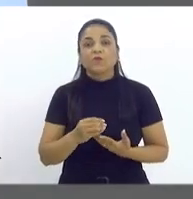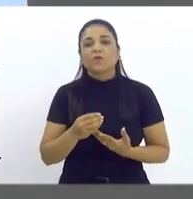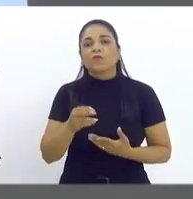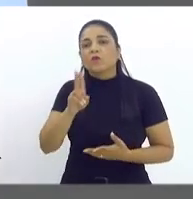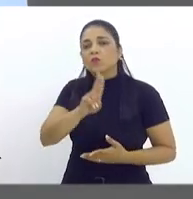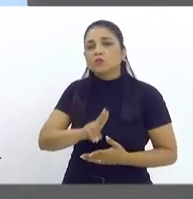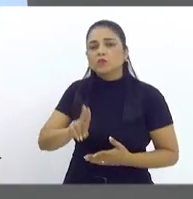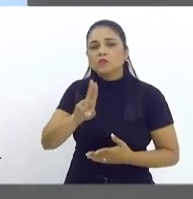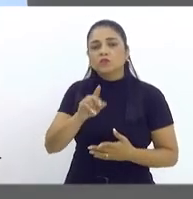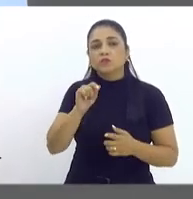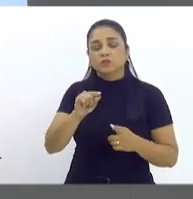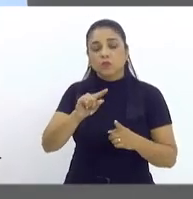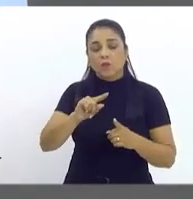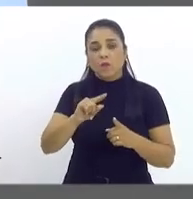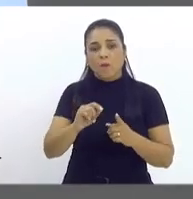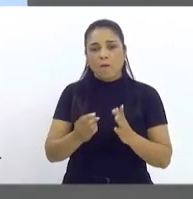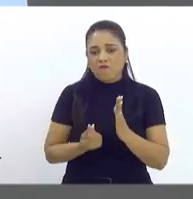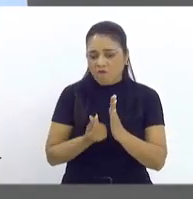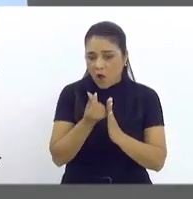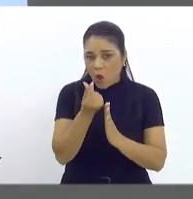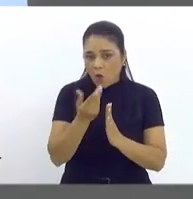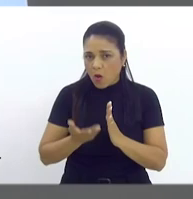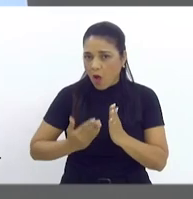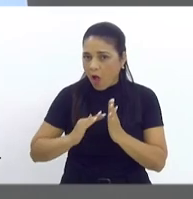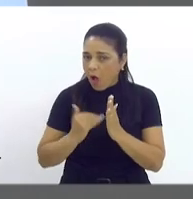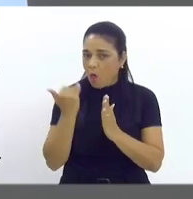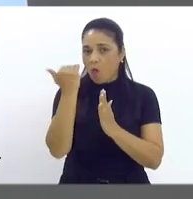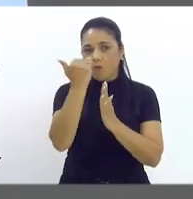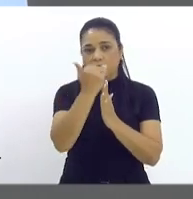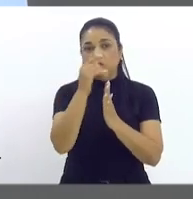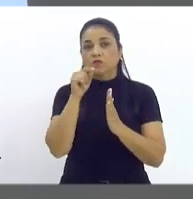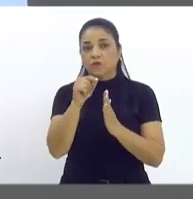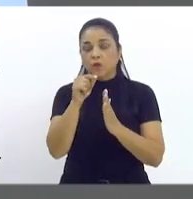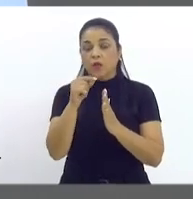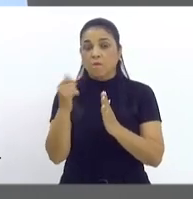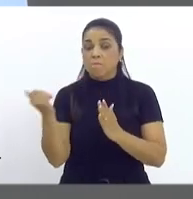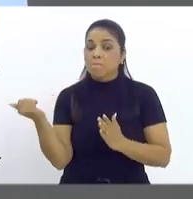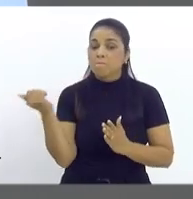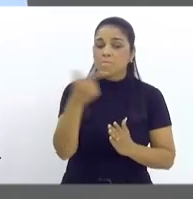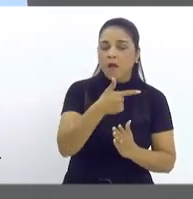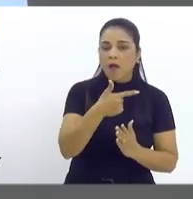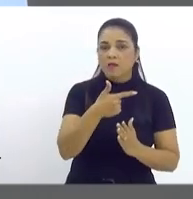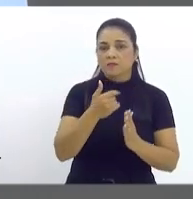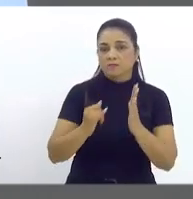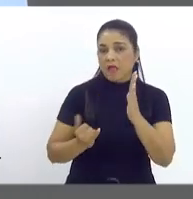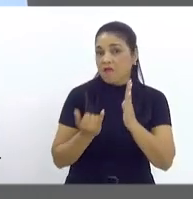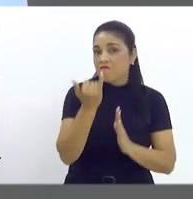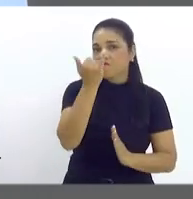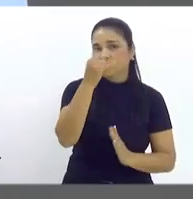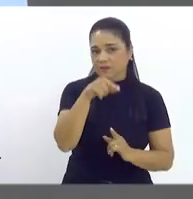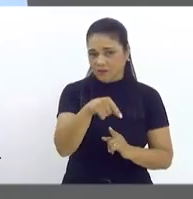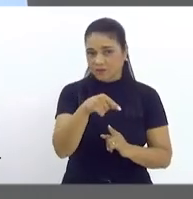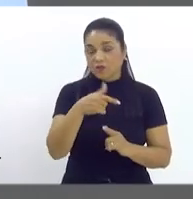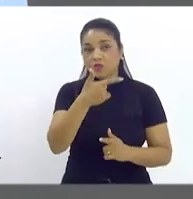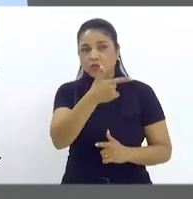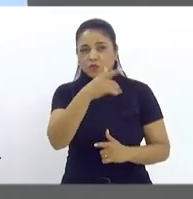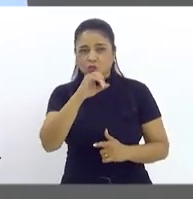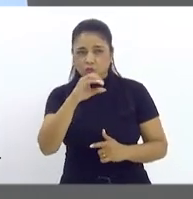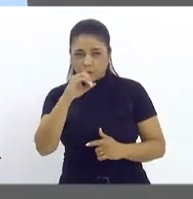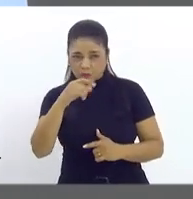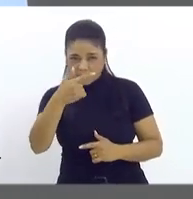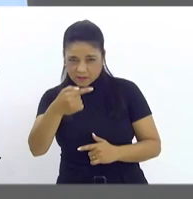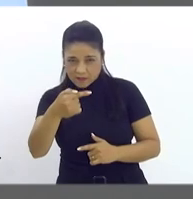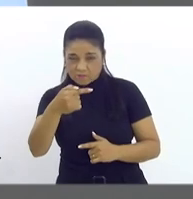O aumento do custo do gás foram superiores à inflação. E a partir de 2007, por causa da crise